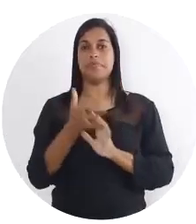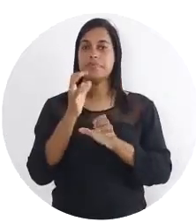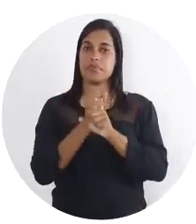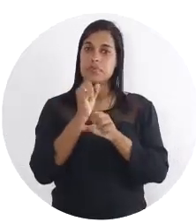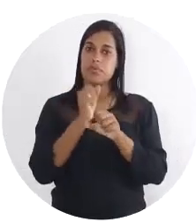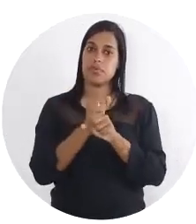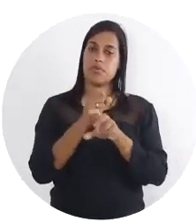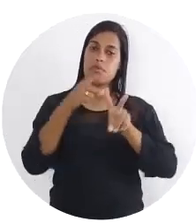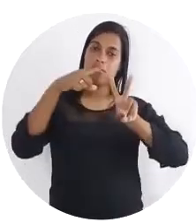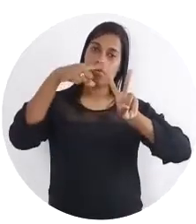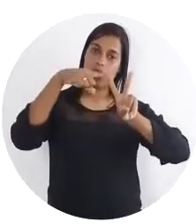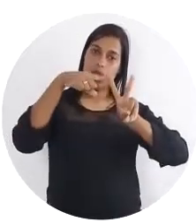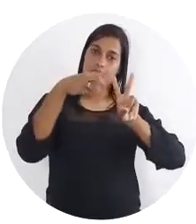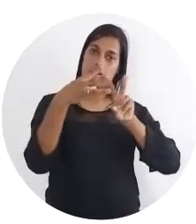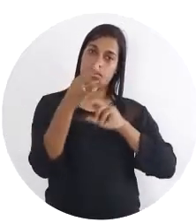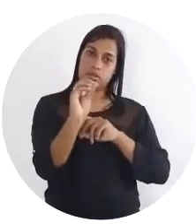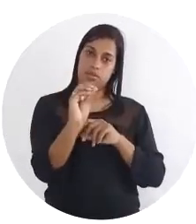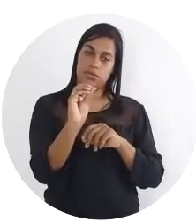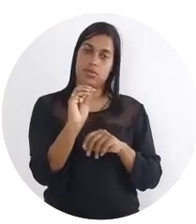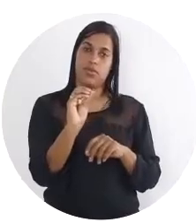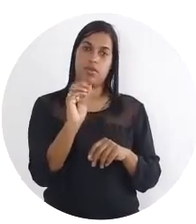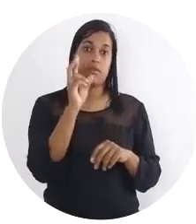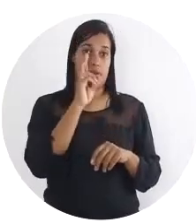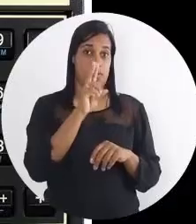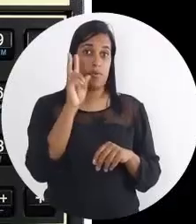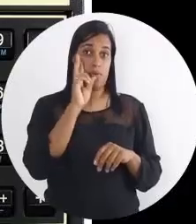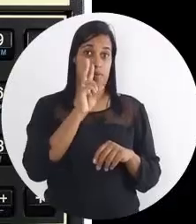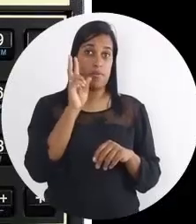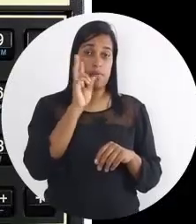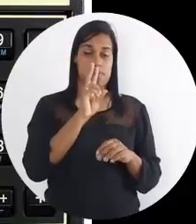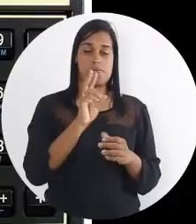Calcule a raiz de 30. Vejamos.